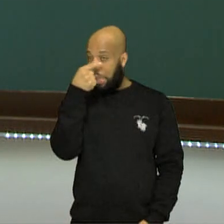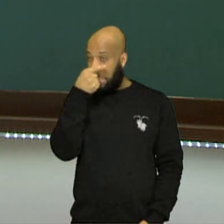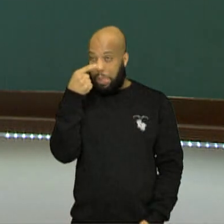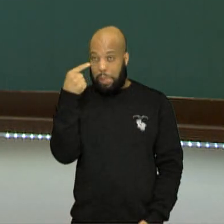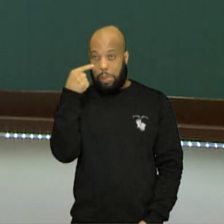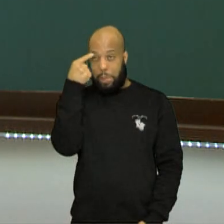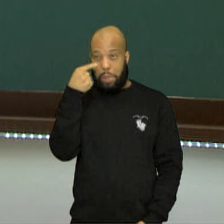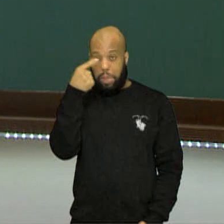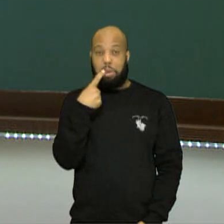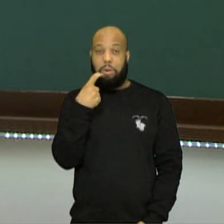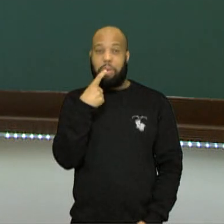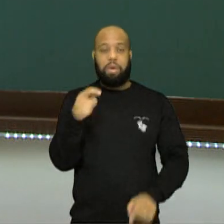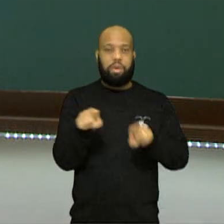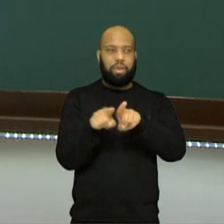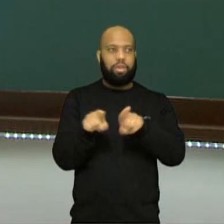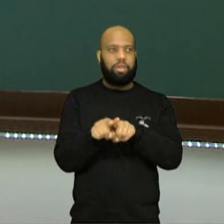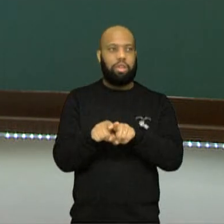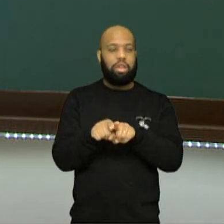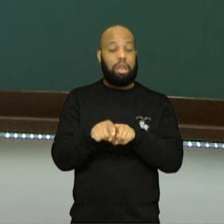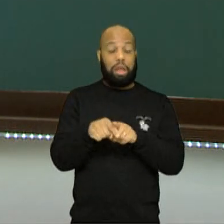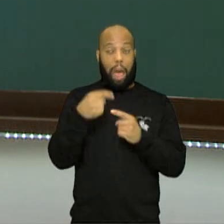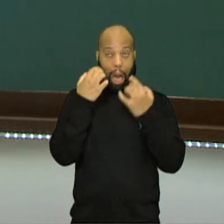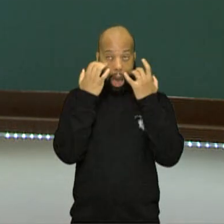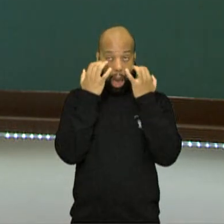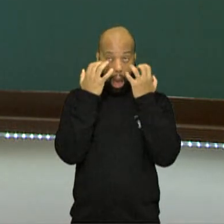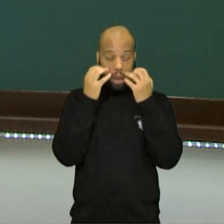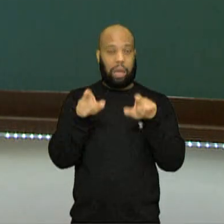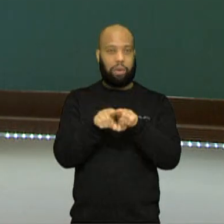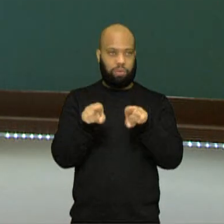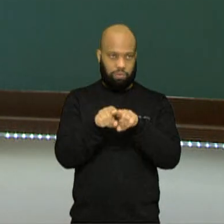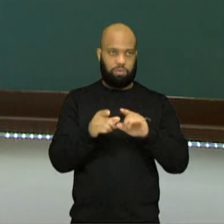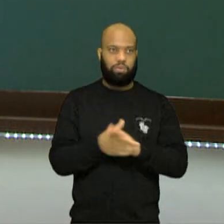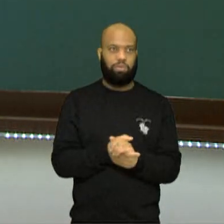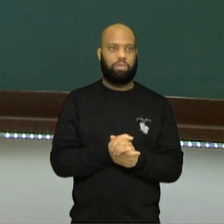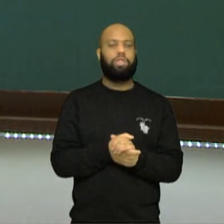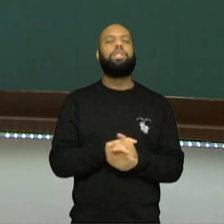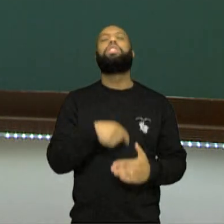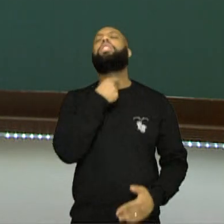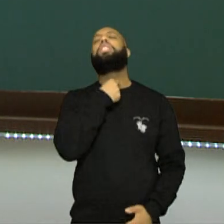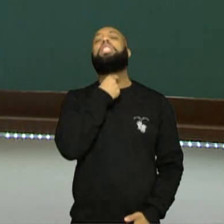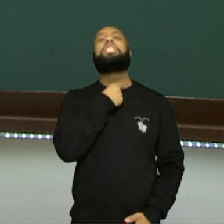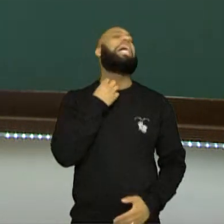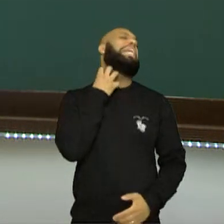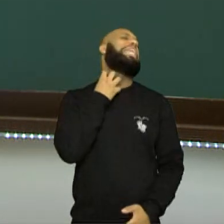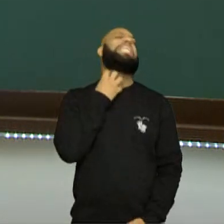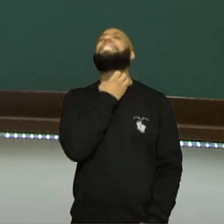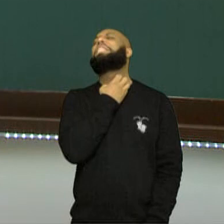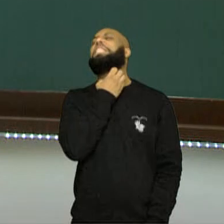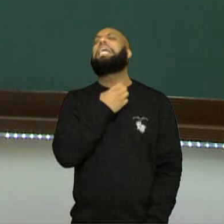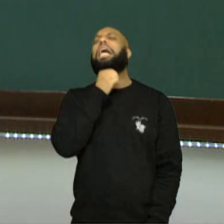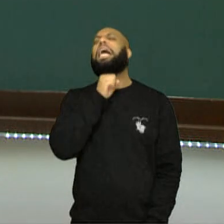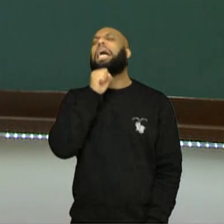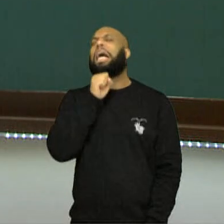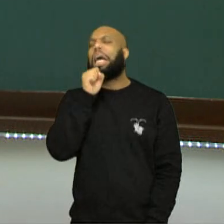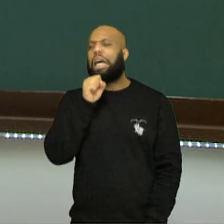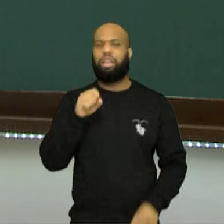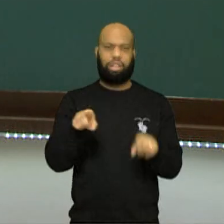ficar avermelhado, começar a lacrimejar, irritação na garganta, então um pouco de